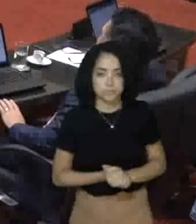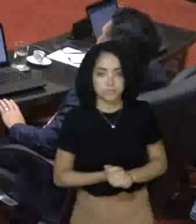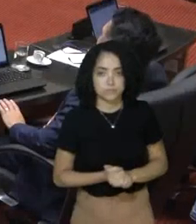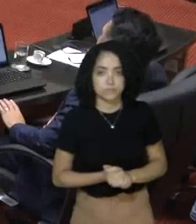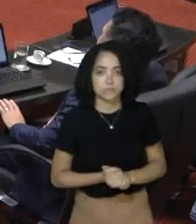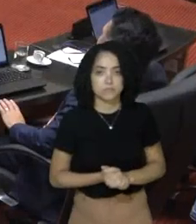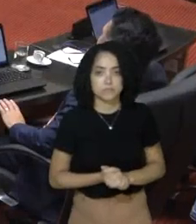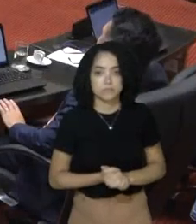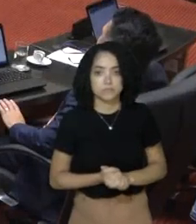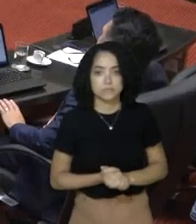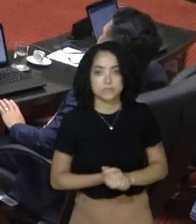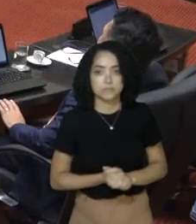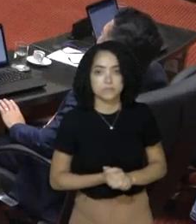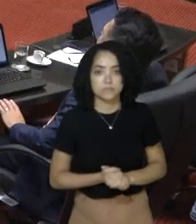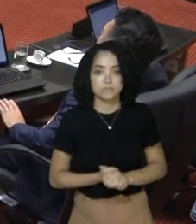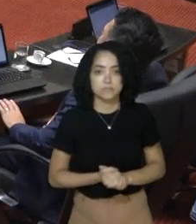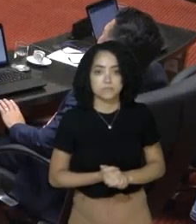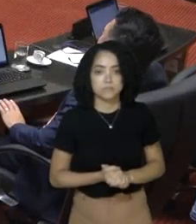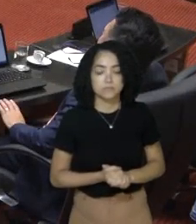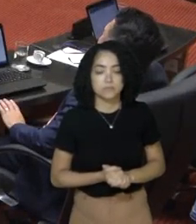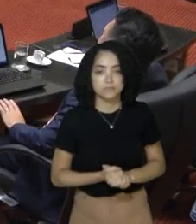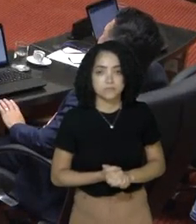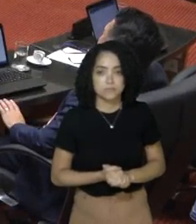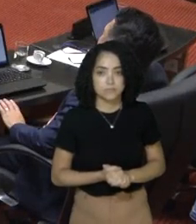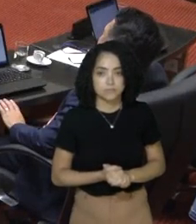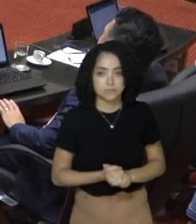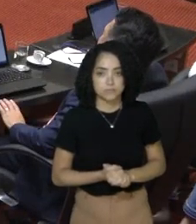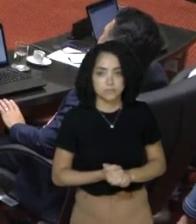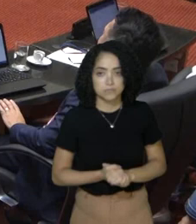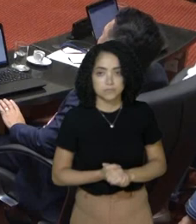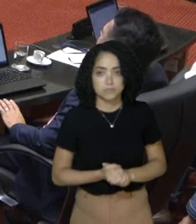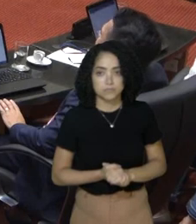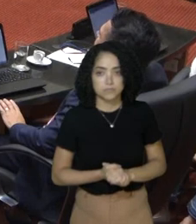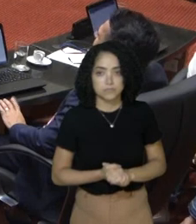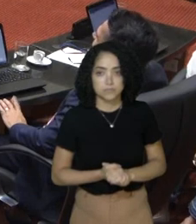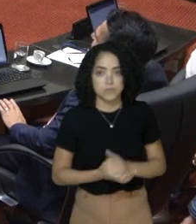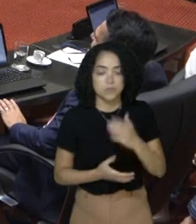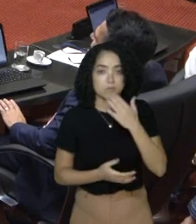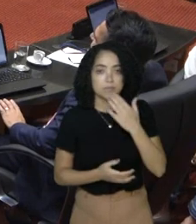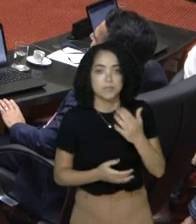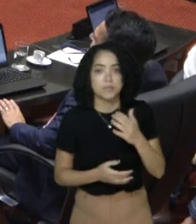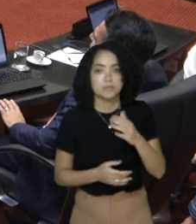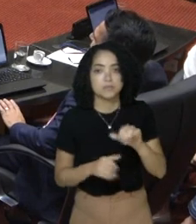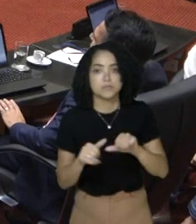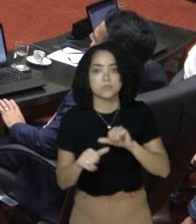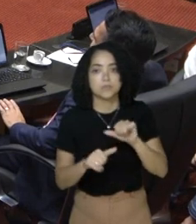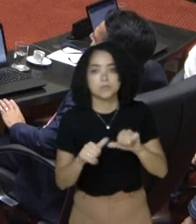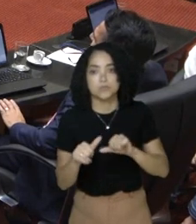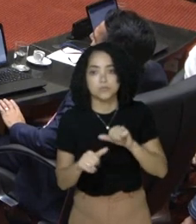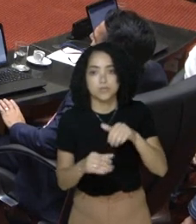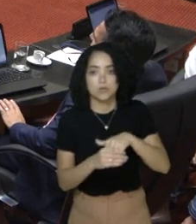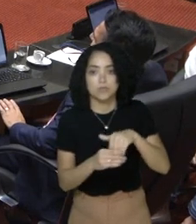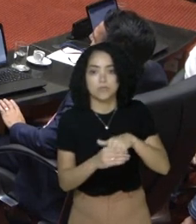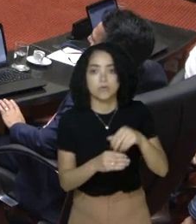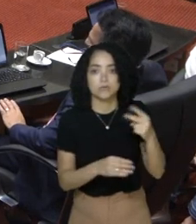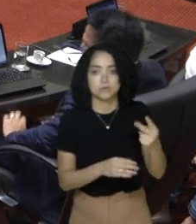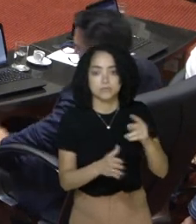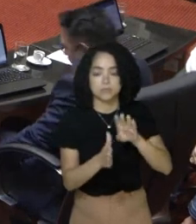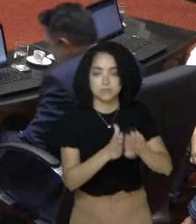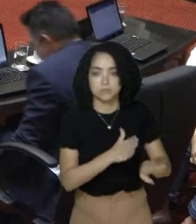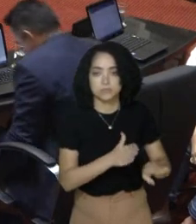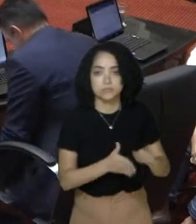Senhor presidente, eu peço para computar o meu voto como voto 2 pela rejeição.